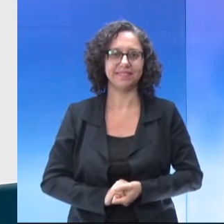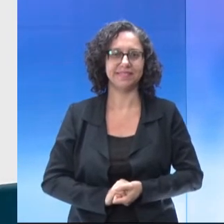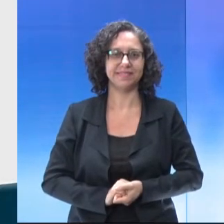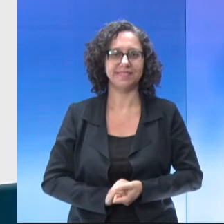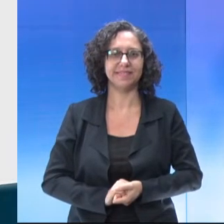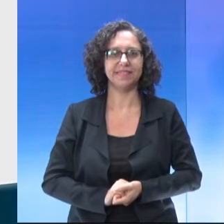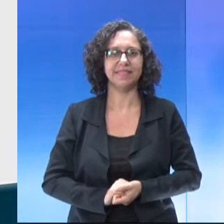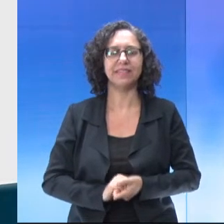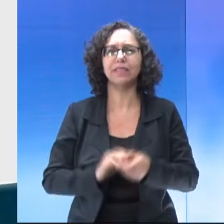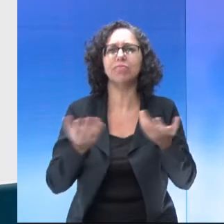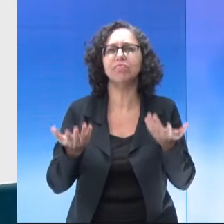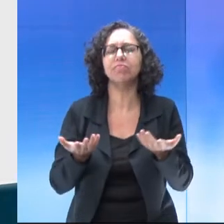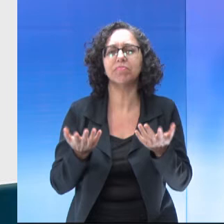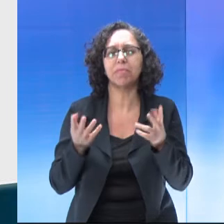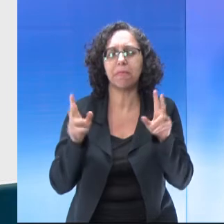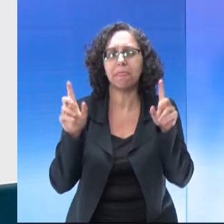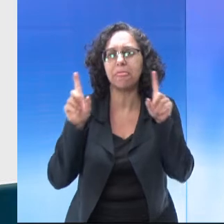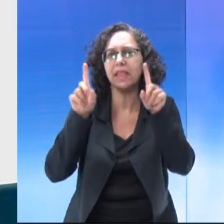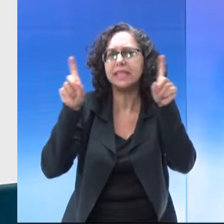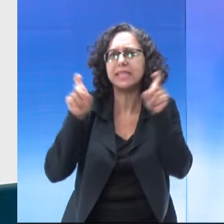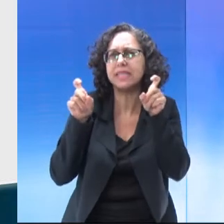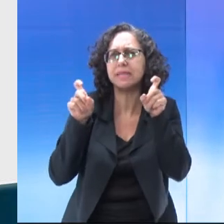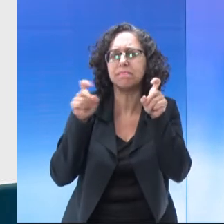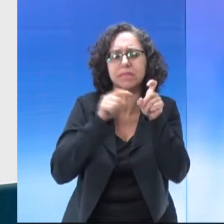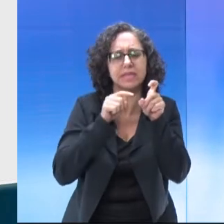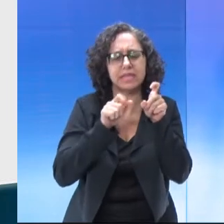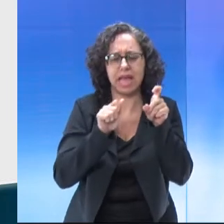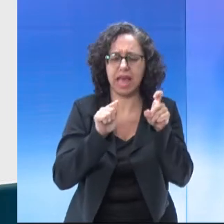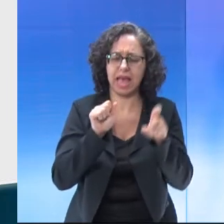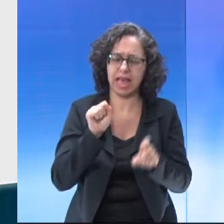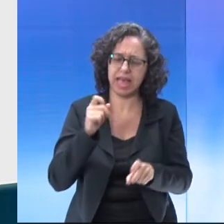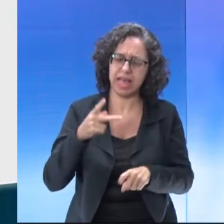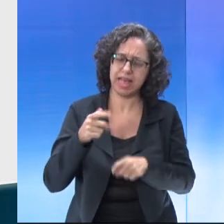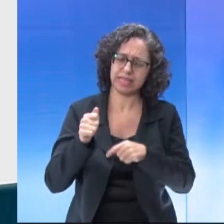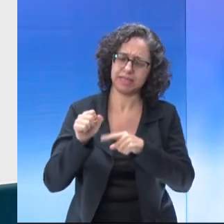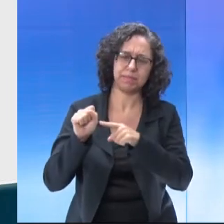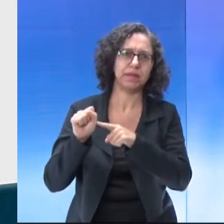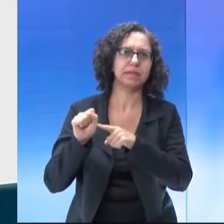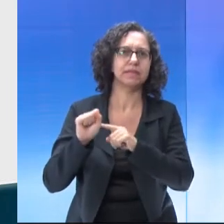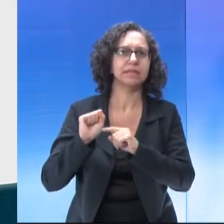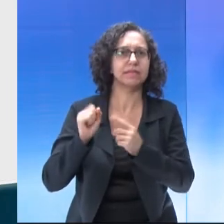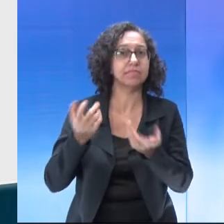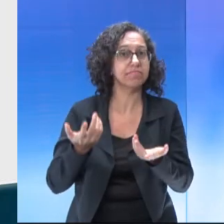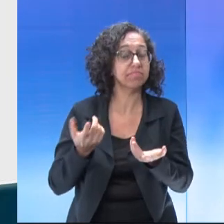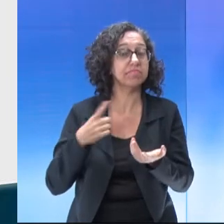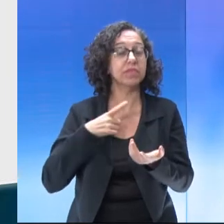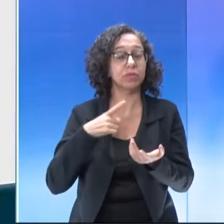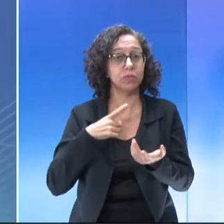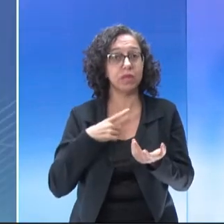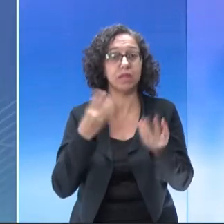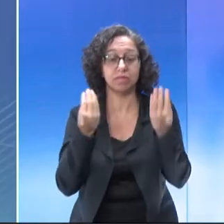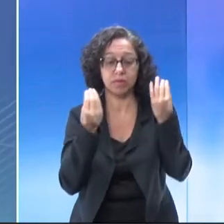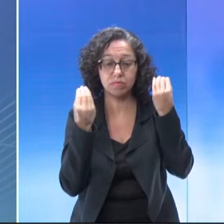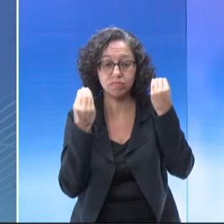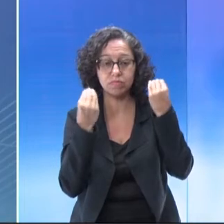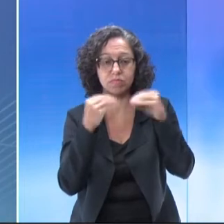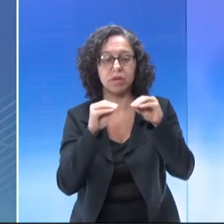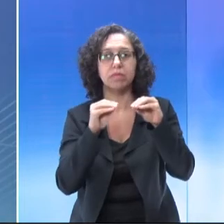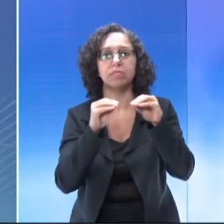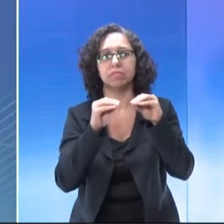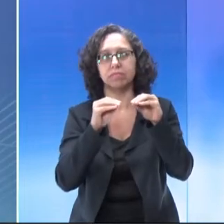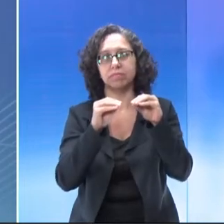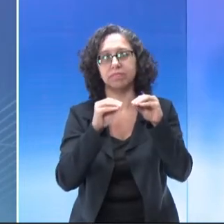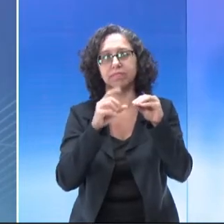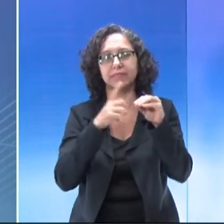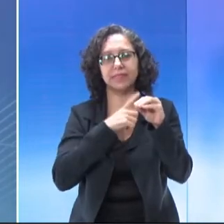Aspas simples. O que é isso, professor? Aspas é um sinal gráfico. O que é um sinal? É um sinal onde eu coloco ali, né,